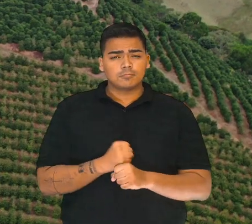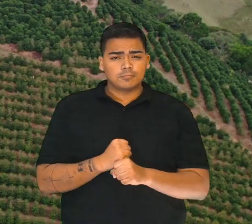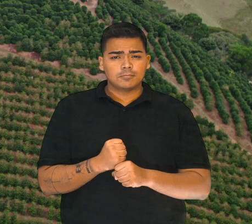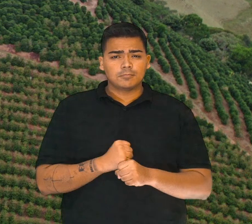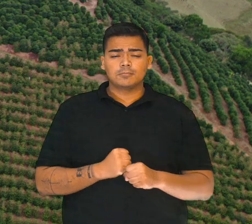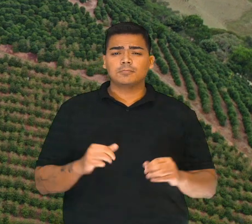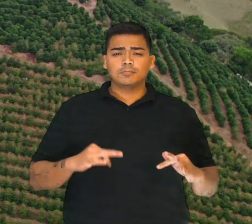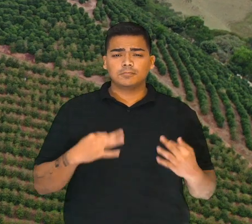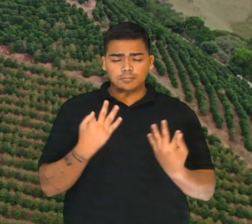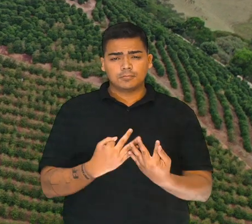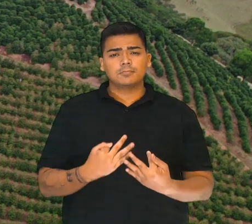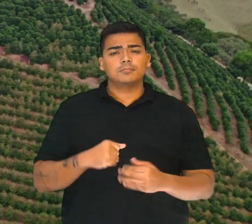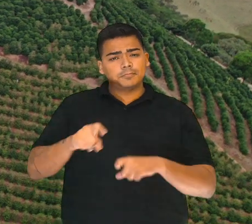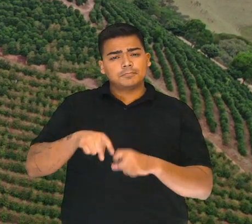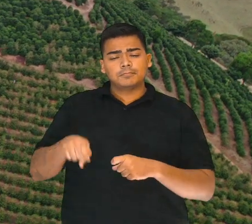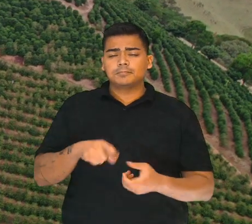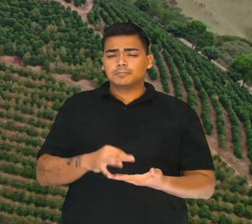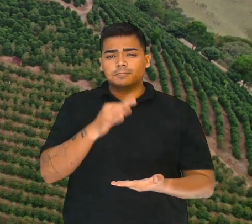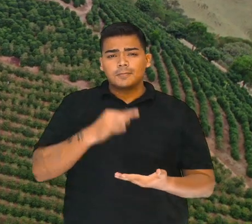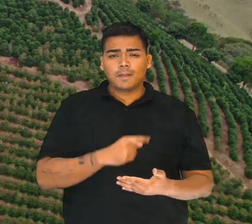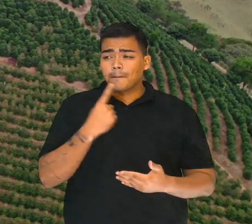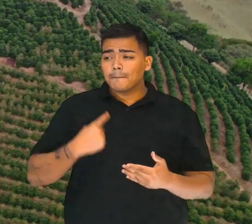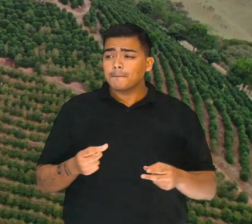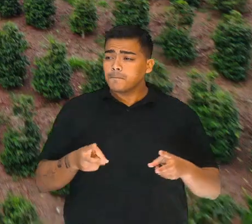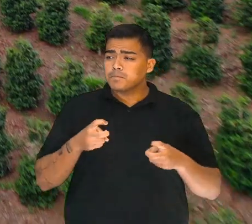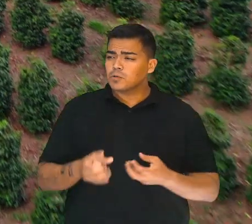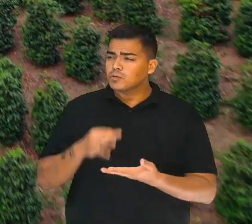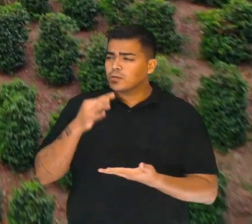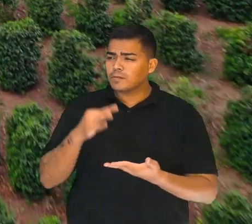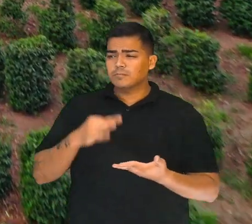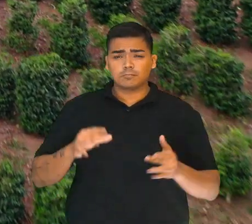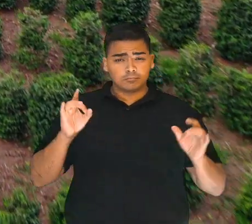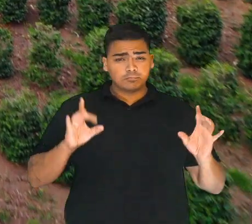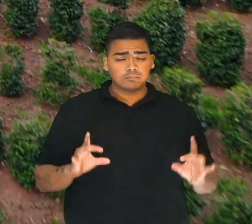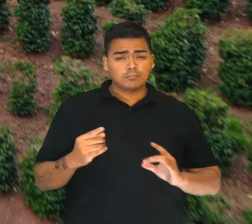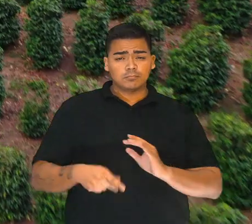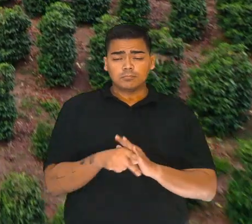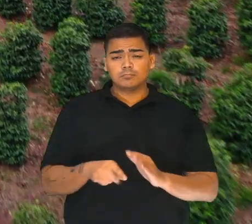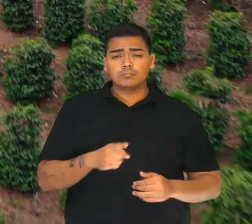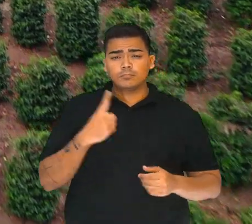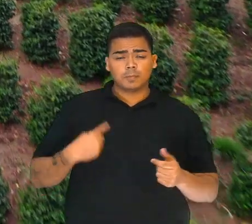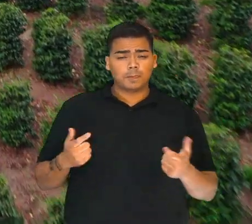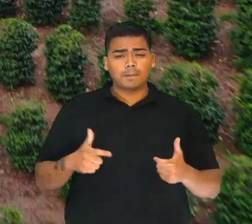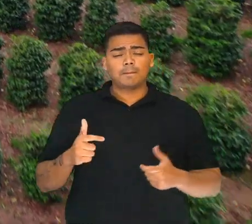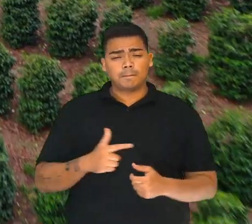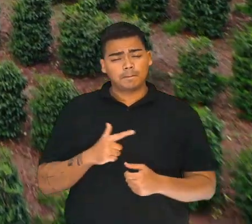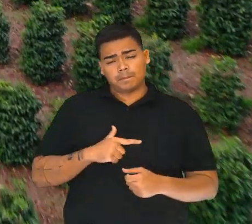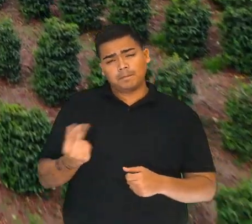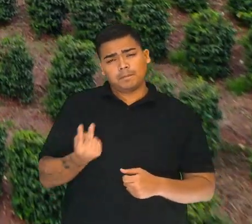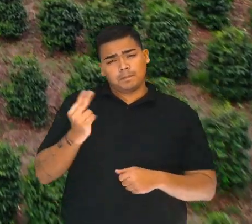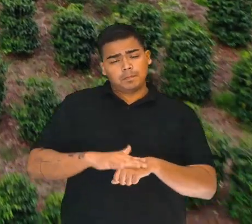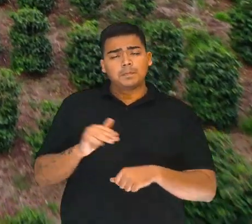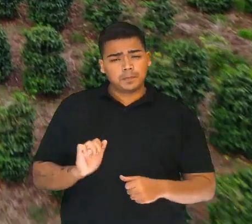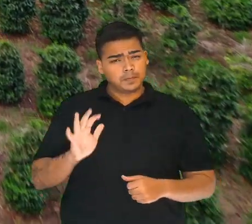Tem muitos anos que a nossa família produz café. E a gente começou a perceber que o café especial, que é natural da nossa região, ele tem um